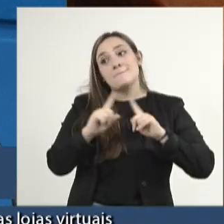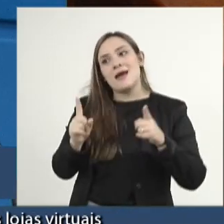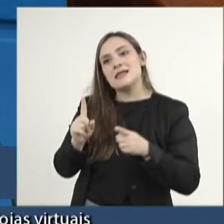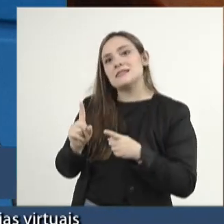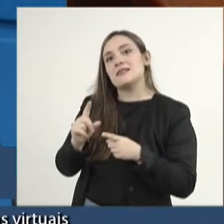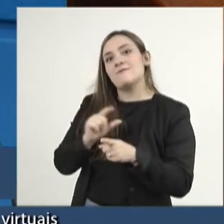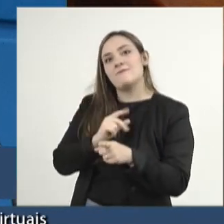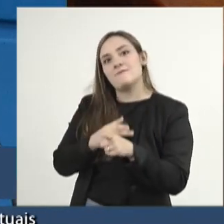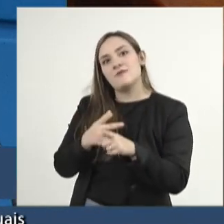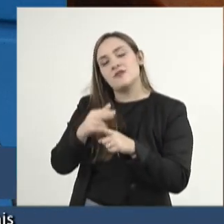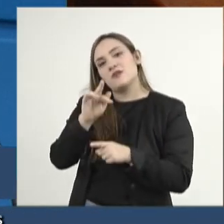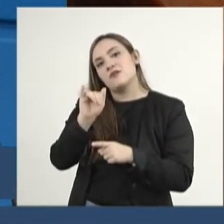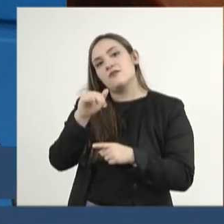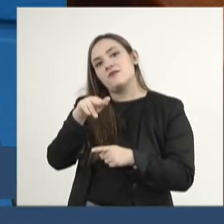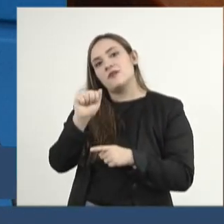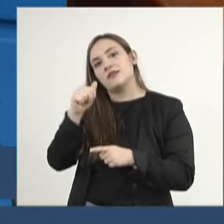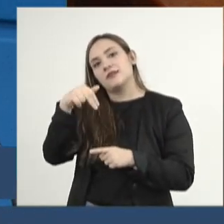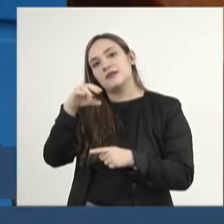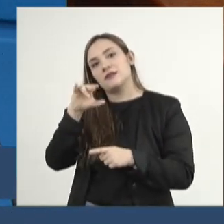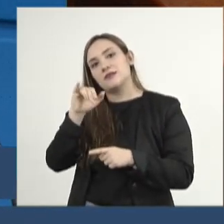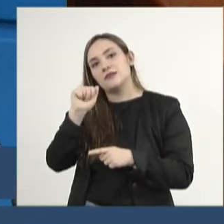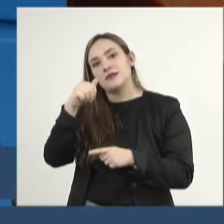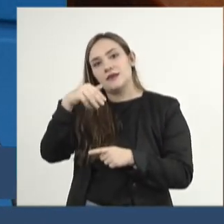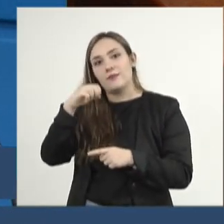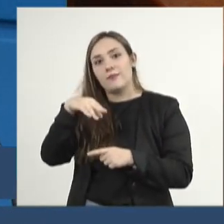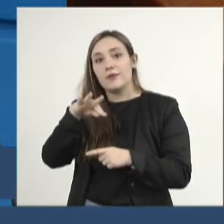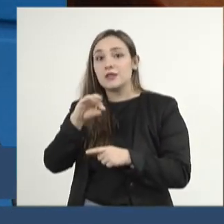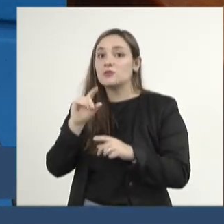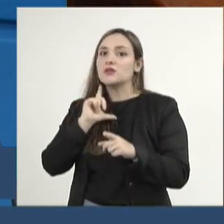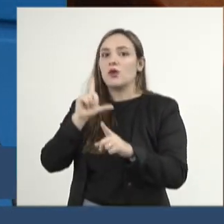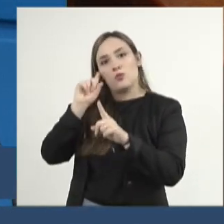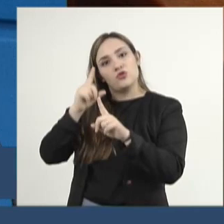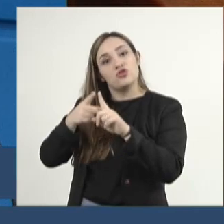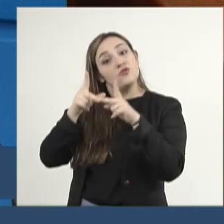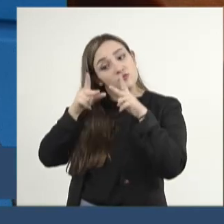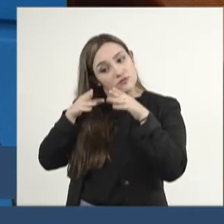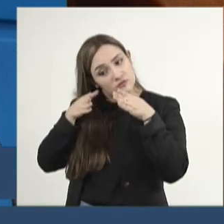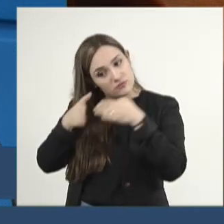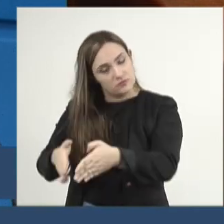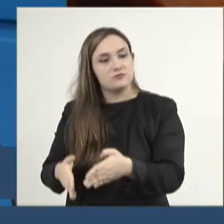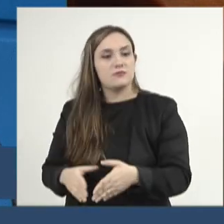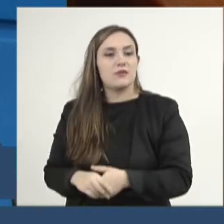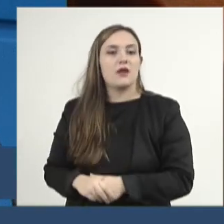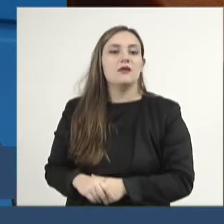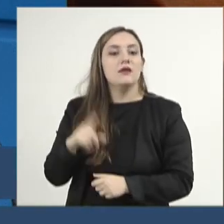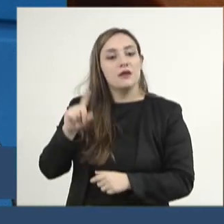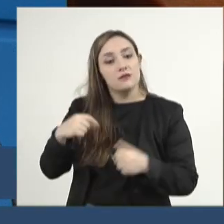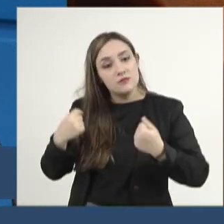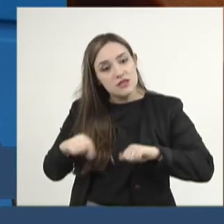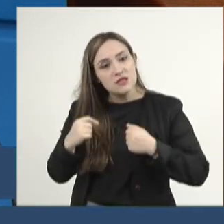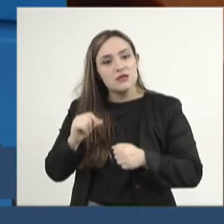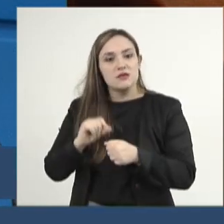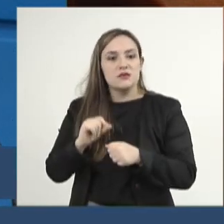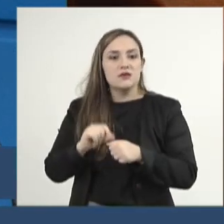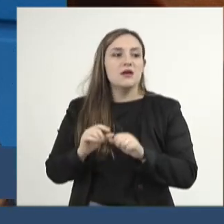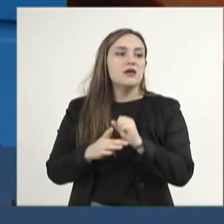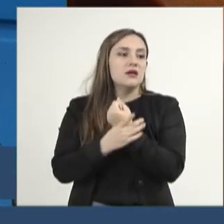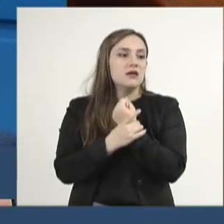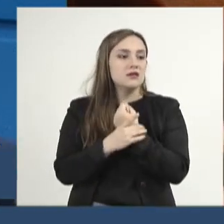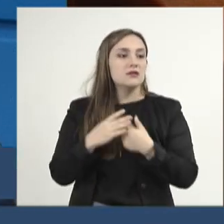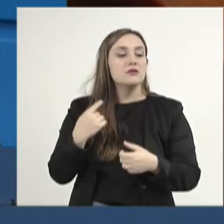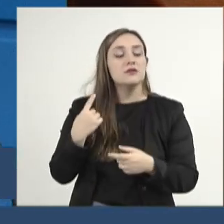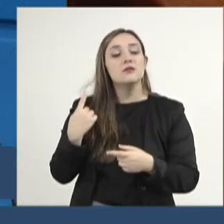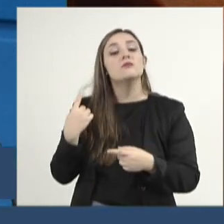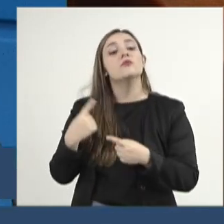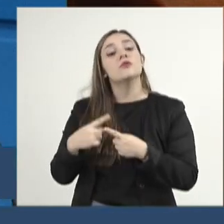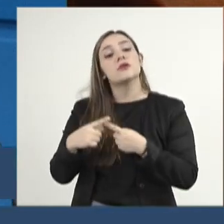dando um cheque em branco, pelo contrário. Essa é uma medida necessária, é uma garantia fundamental para que o